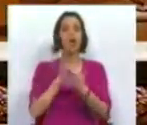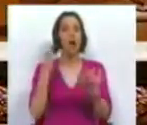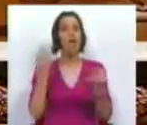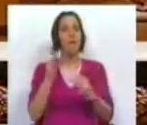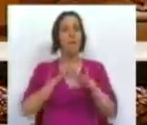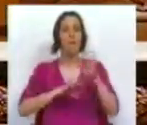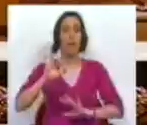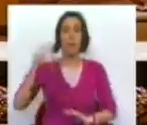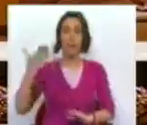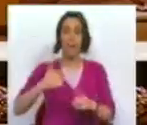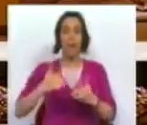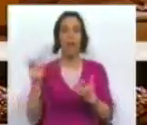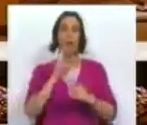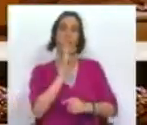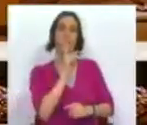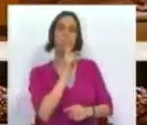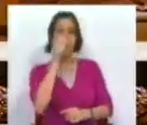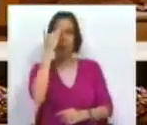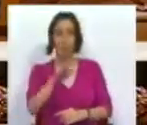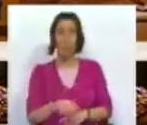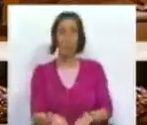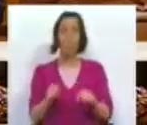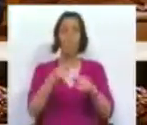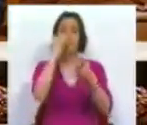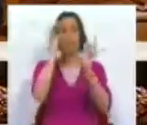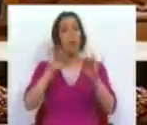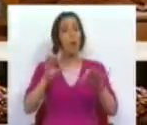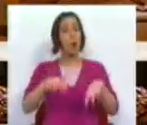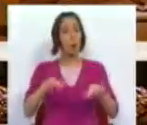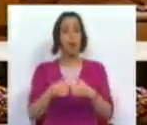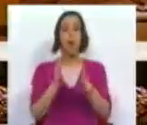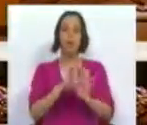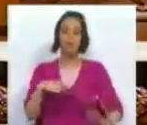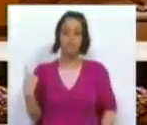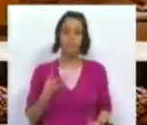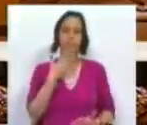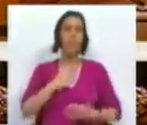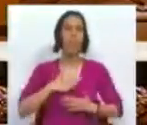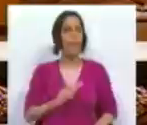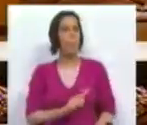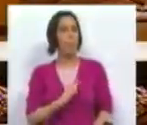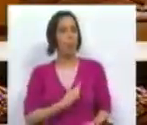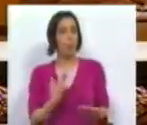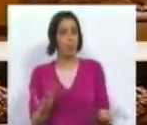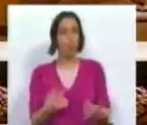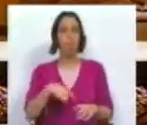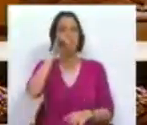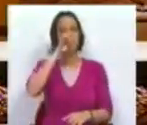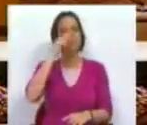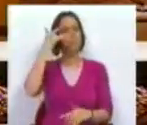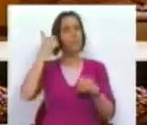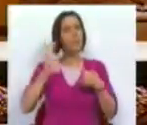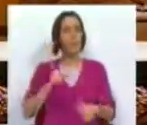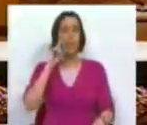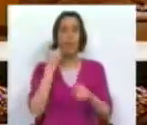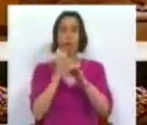ter exercido o seu direito contraditório. E estas conclusões a todos devem preocupar. Como nos recordam e